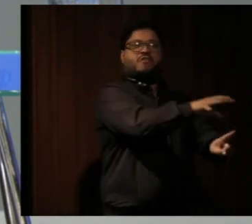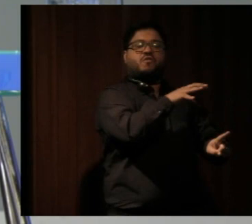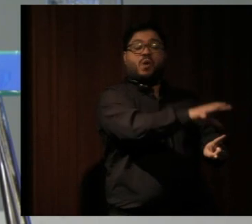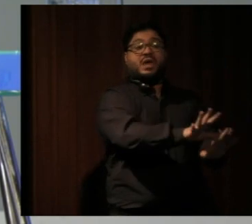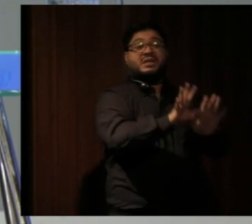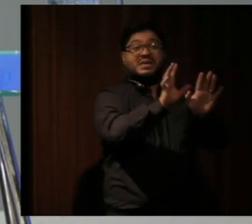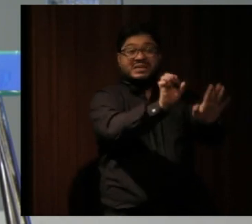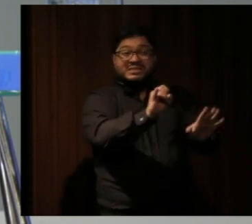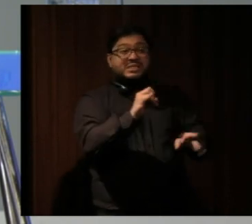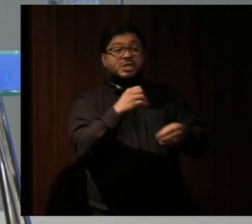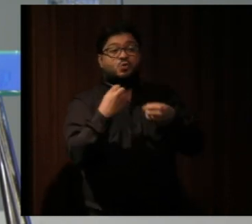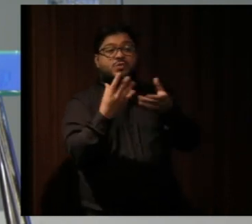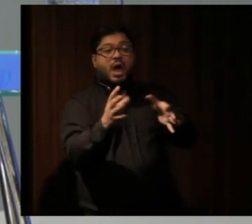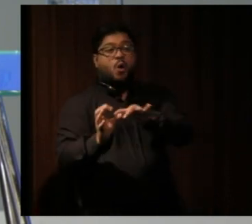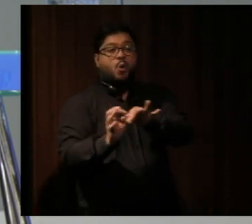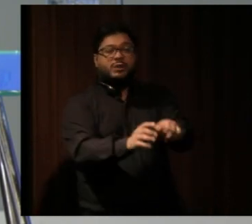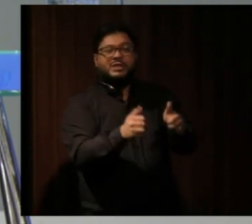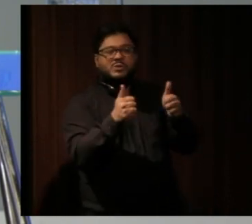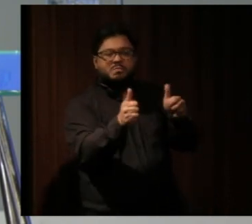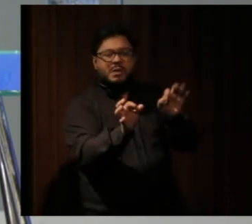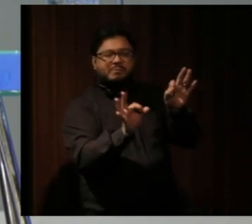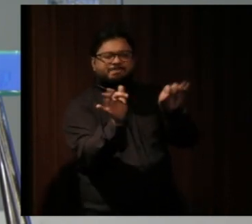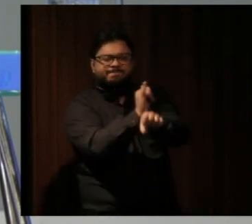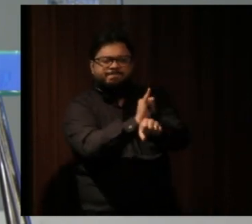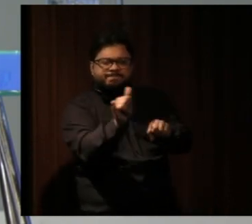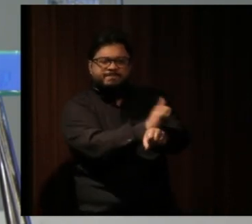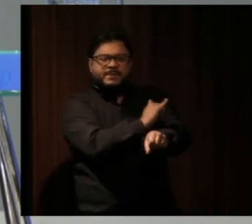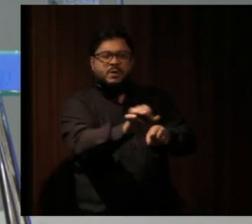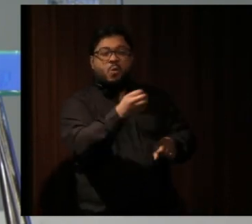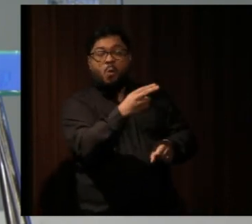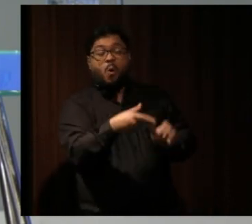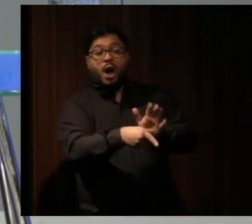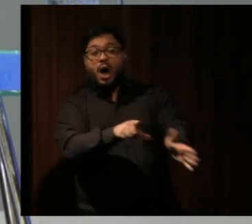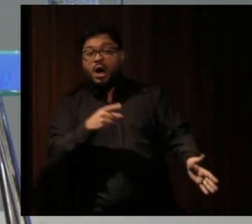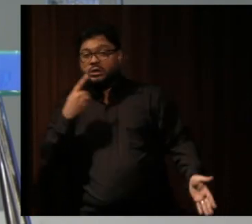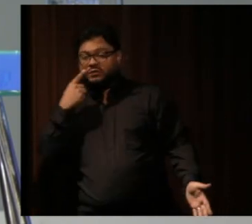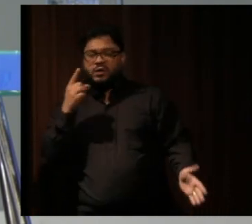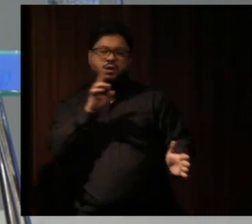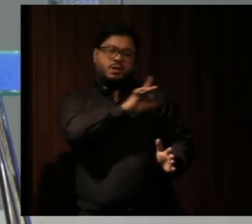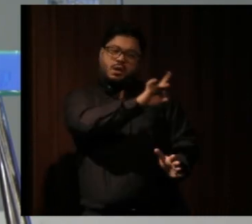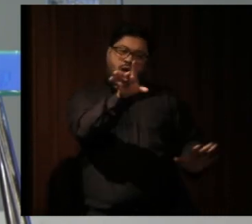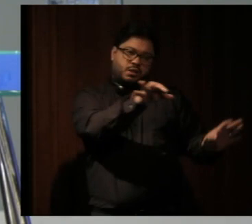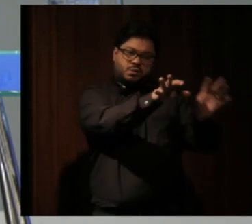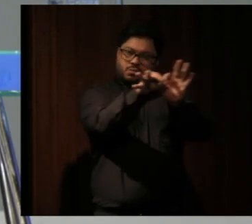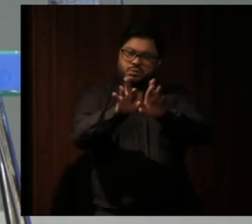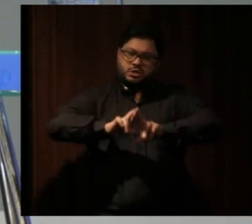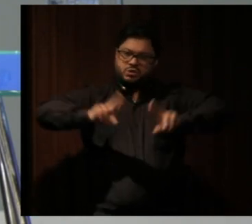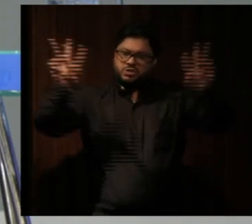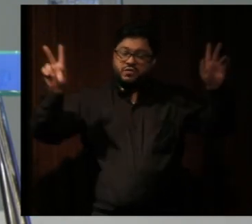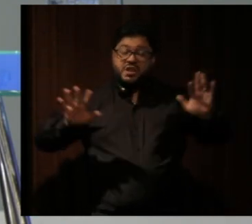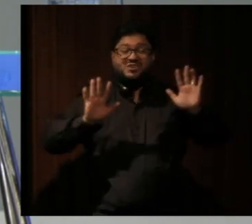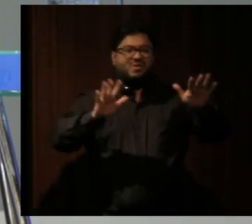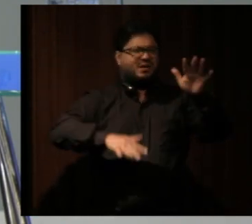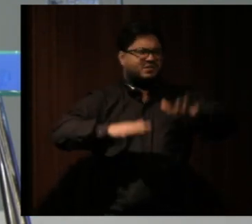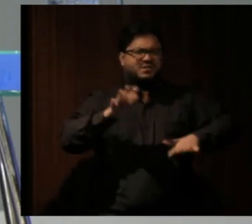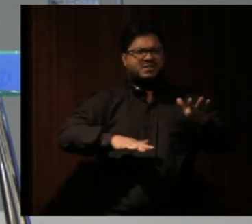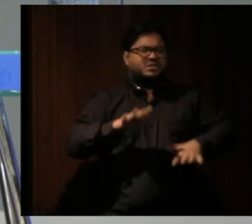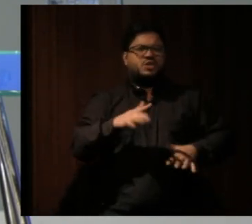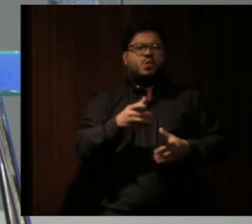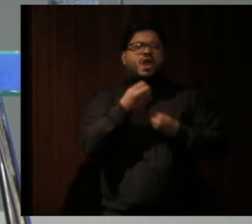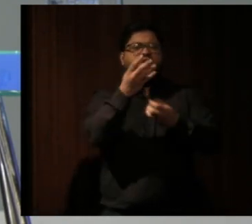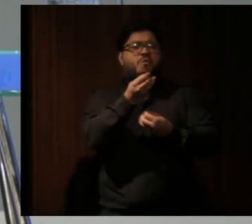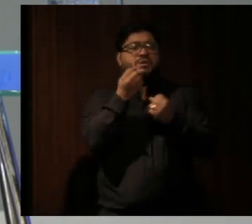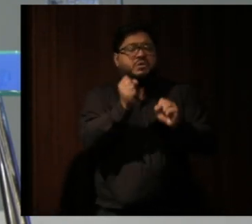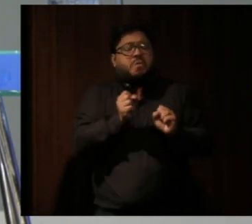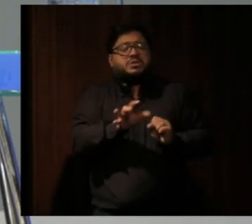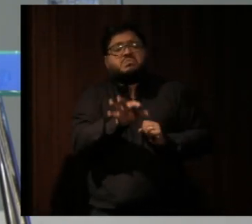bem contextualizados bem enquadrados ou verificados aí cada contexto vai ser um ou muitas vezes não dados né pode ser